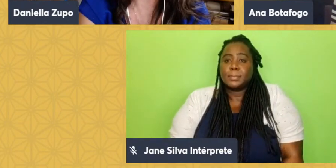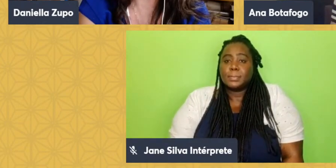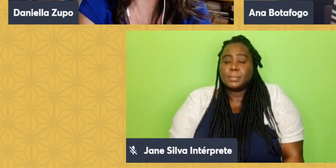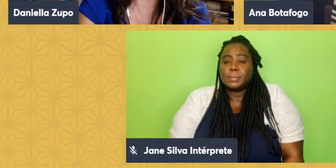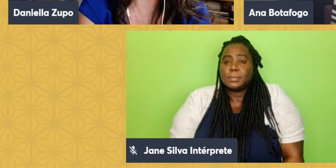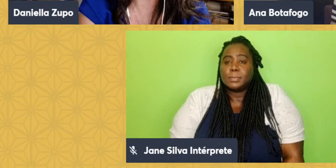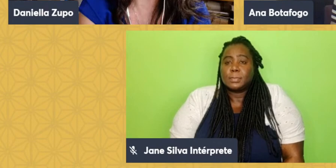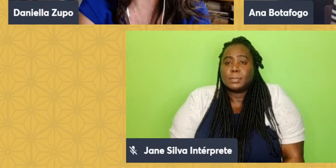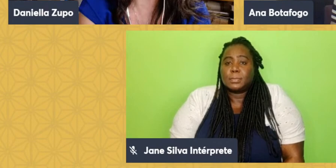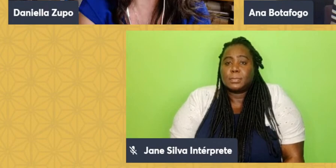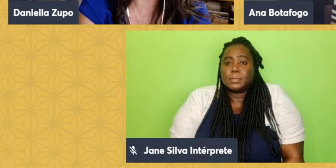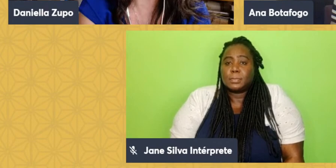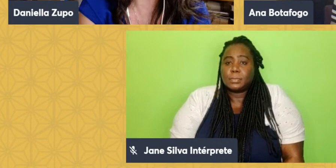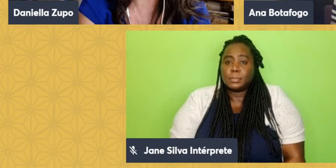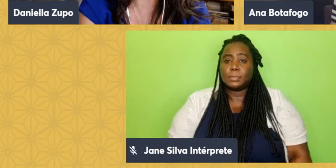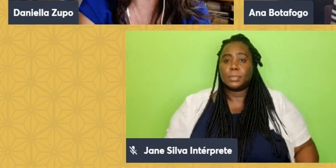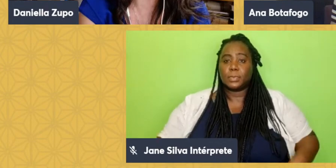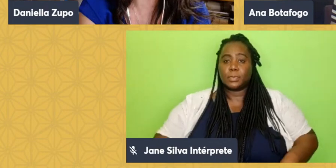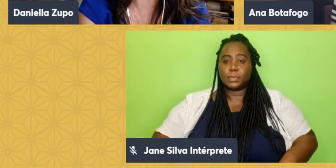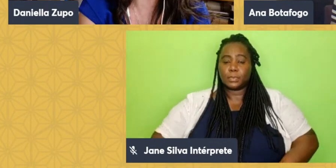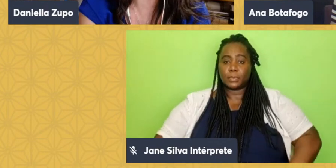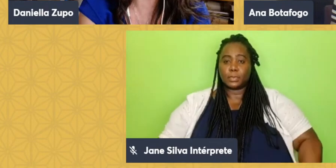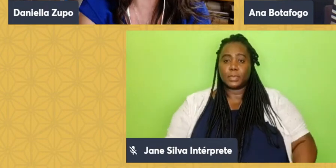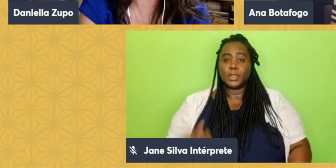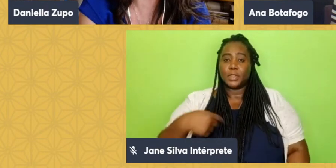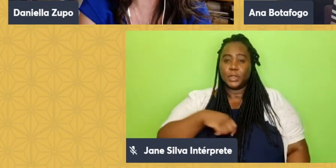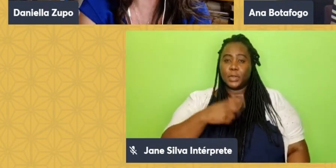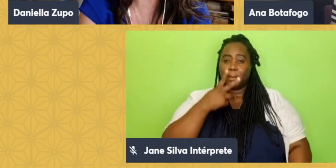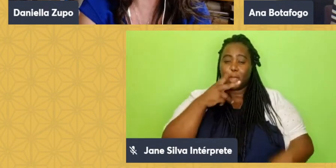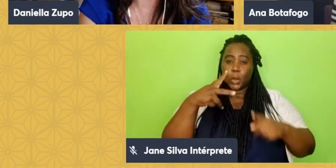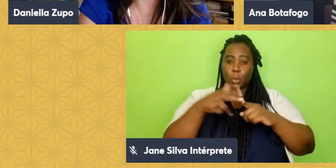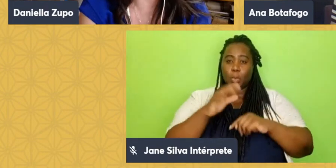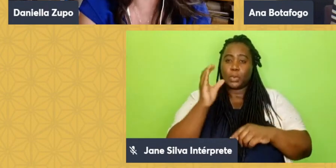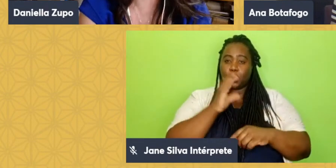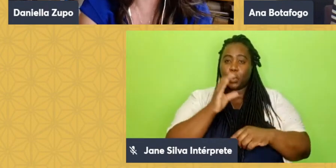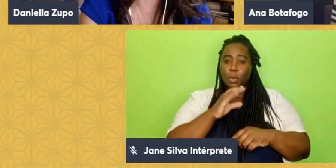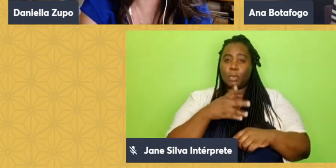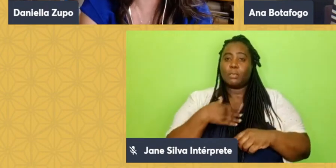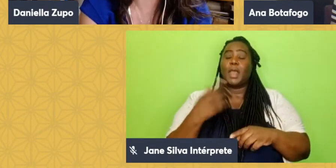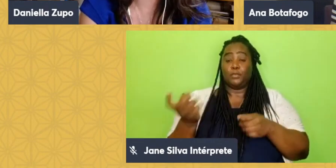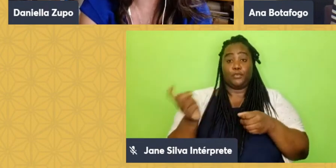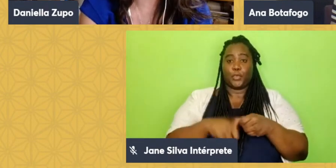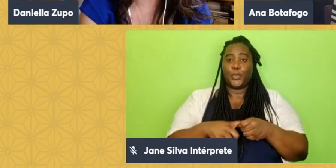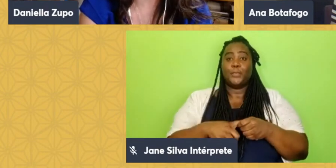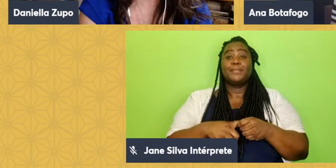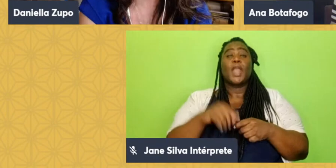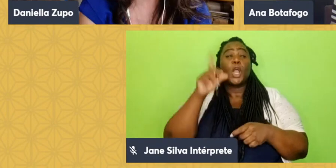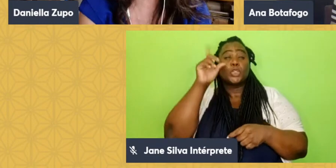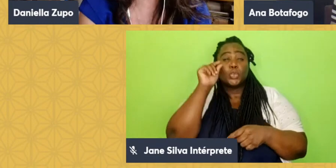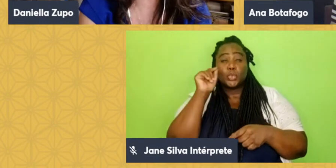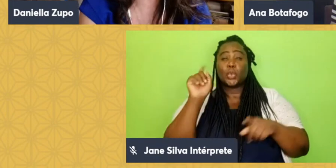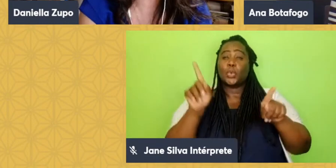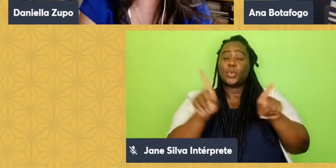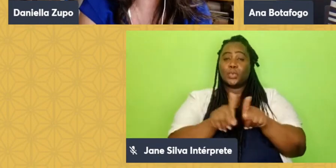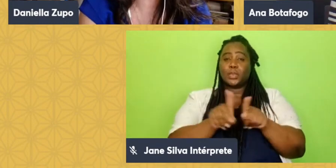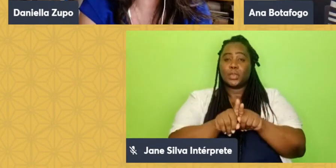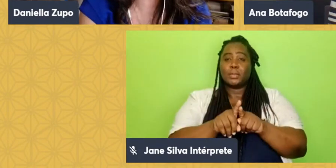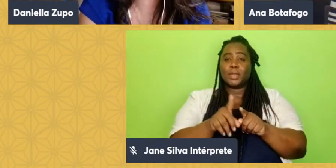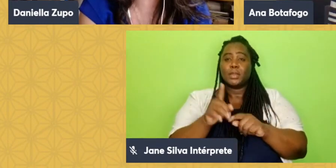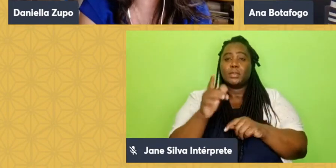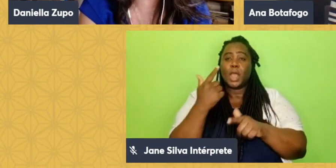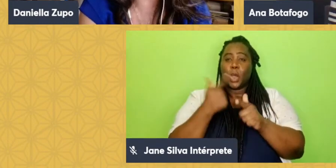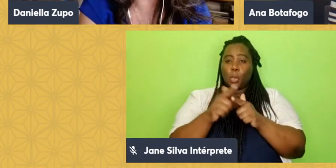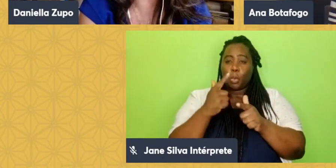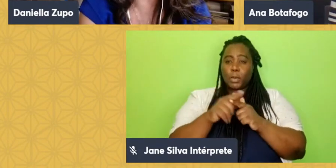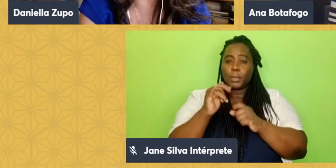se estivermos aqui amarra uma rápida interrupção série no sono e já está com um